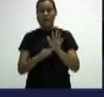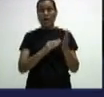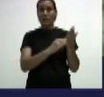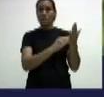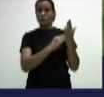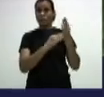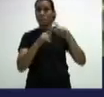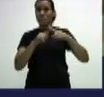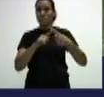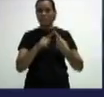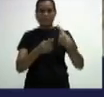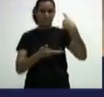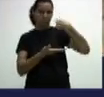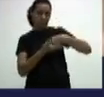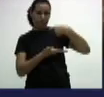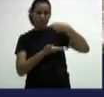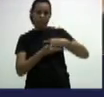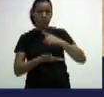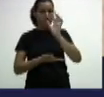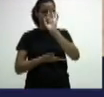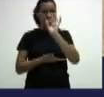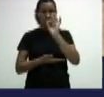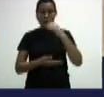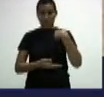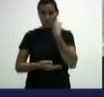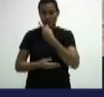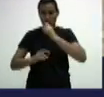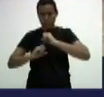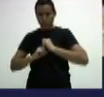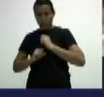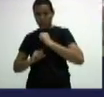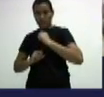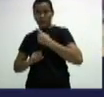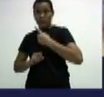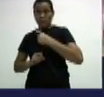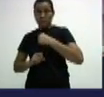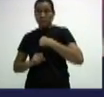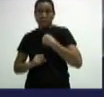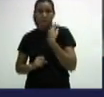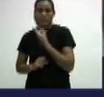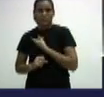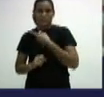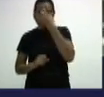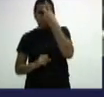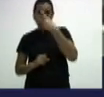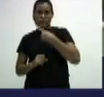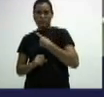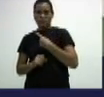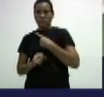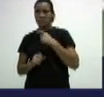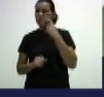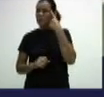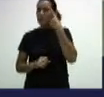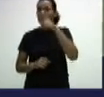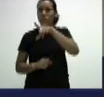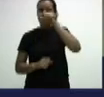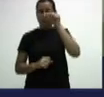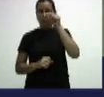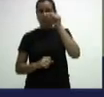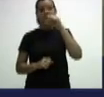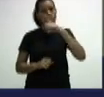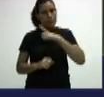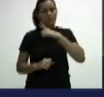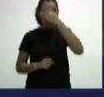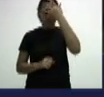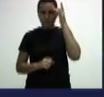trabalho é totalmente autônomo e de responsabilidade nossa. Inclusive, os arte-educadores, no caso do Gera, e todo o pessoal ali